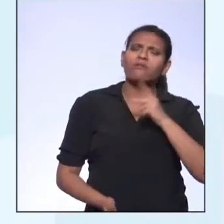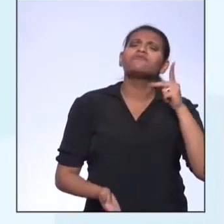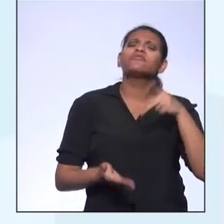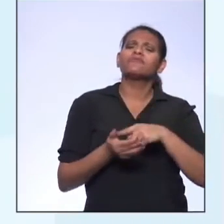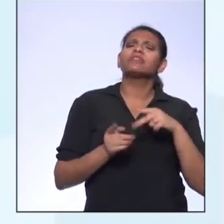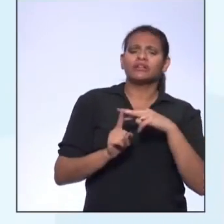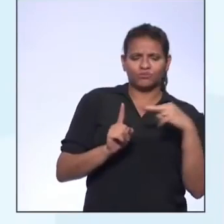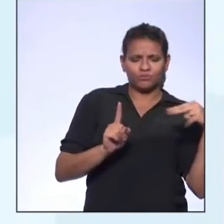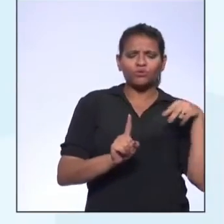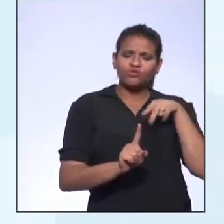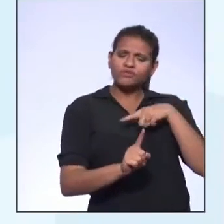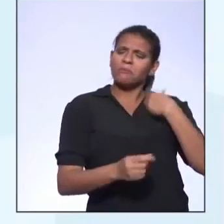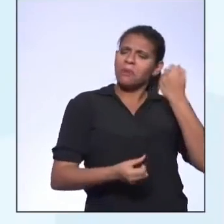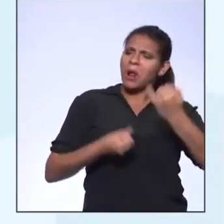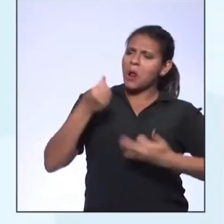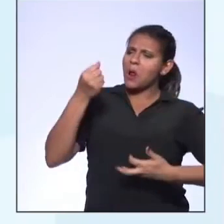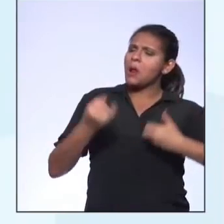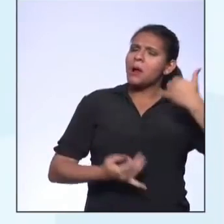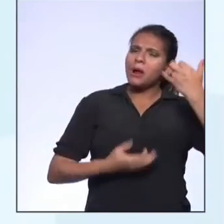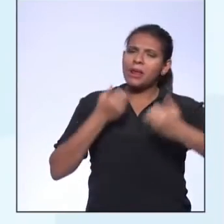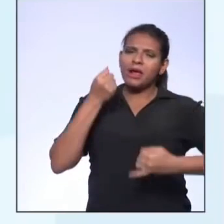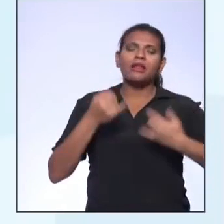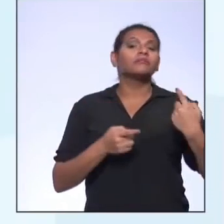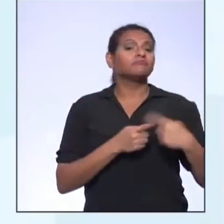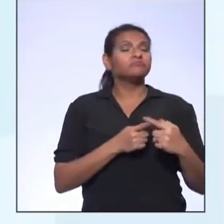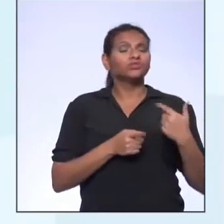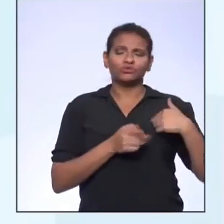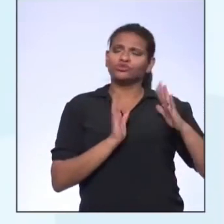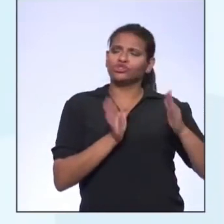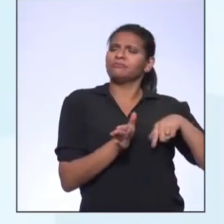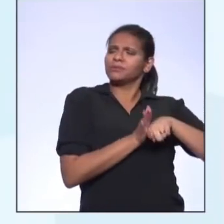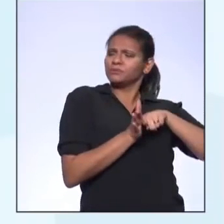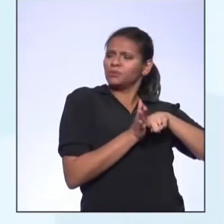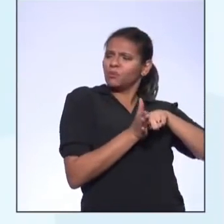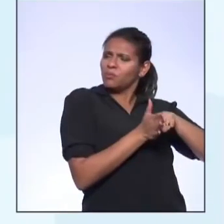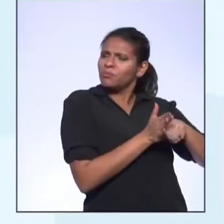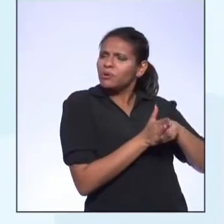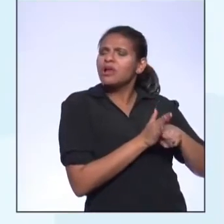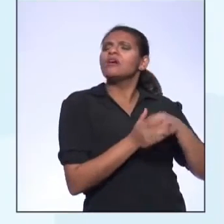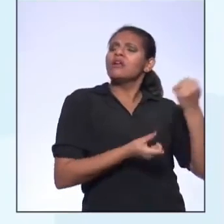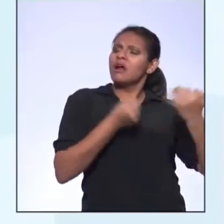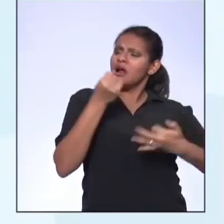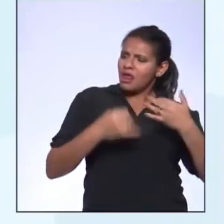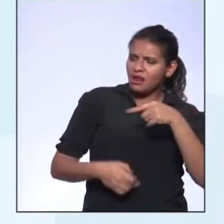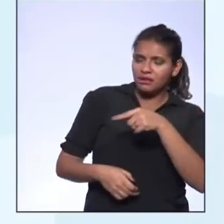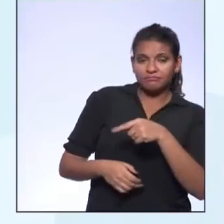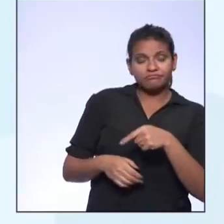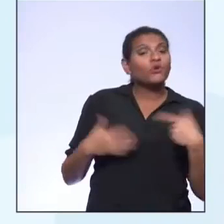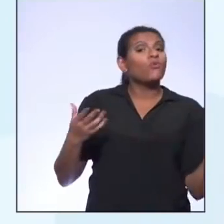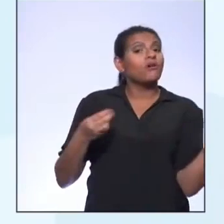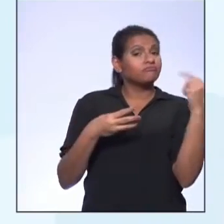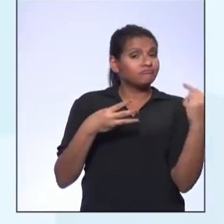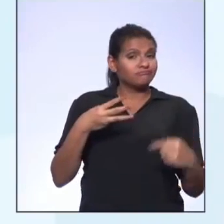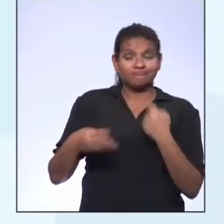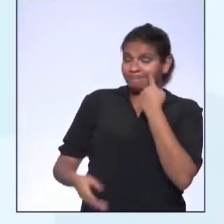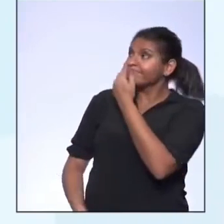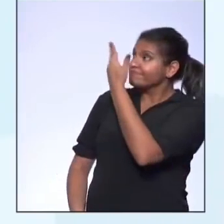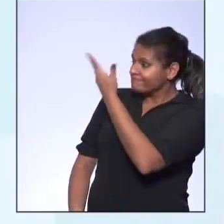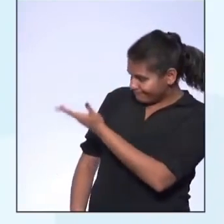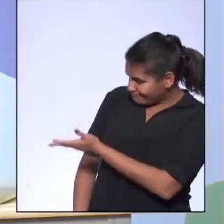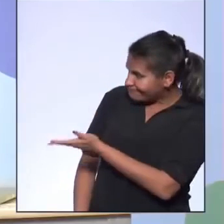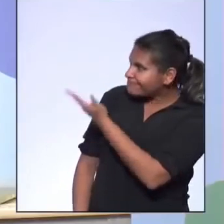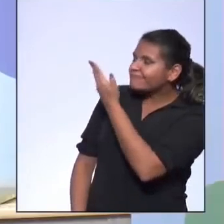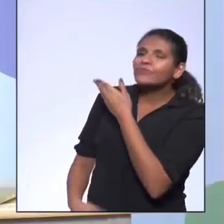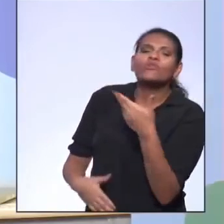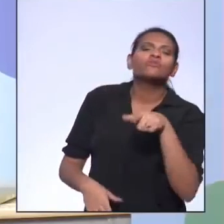de vista, já que você tem pesquisado sobre o assunto. Veja aí qual alternativa você vai responder. Eu